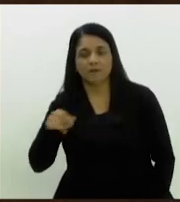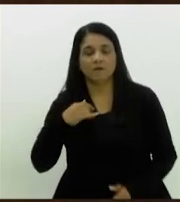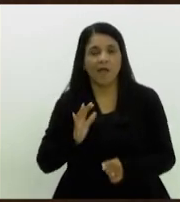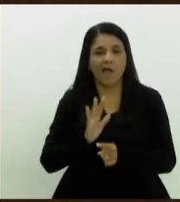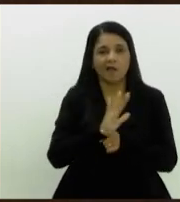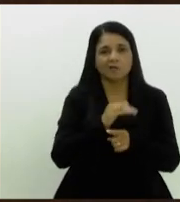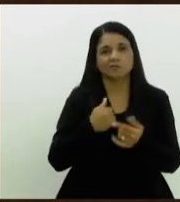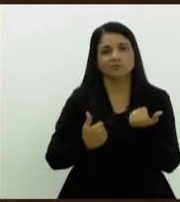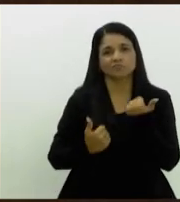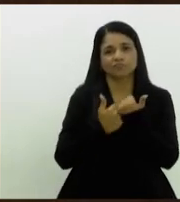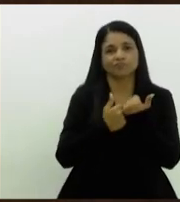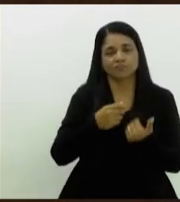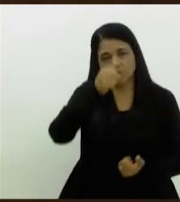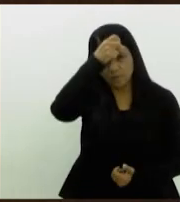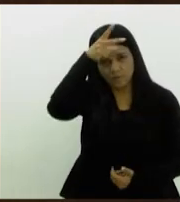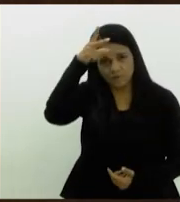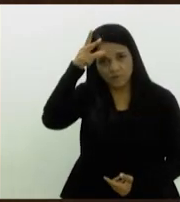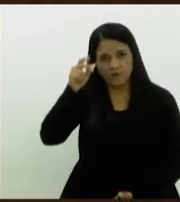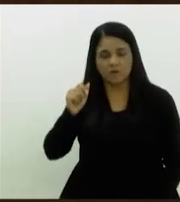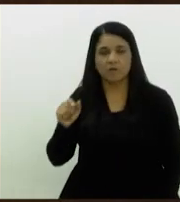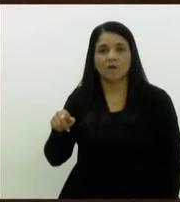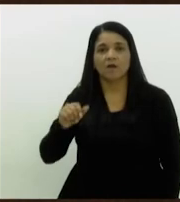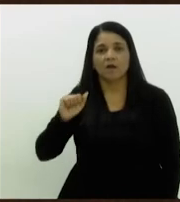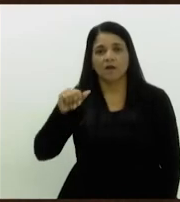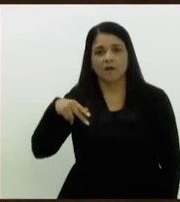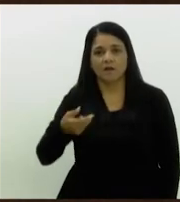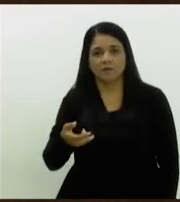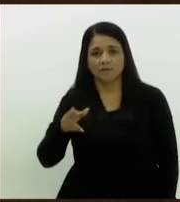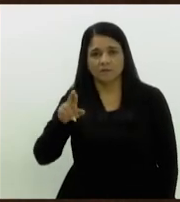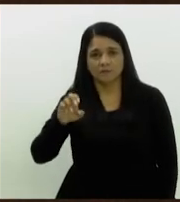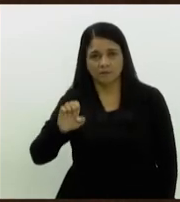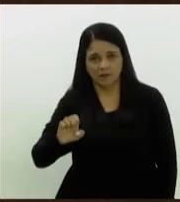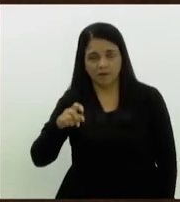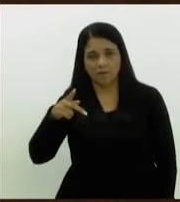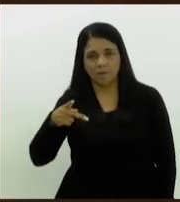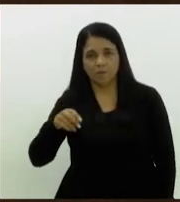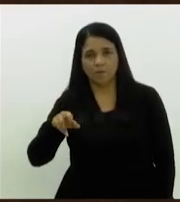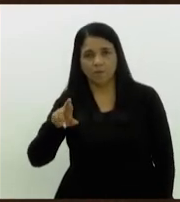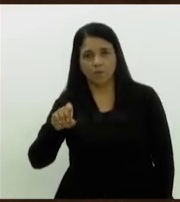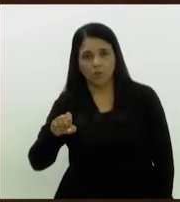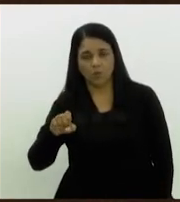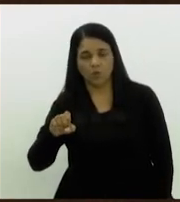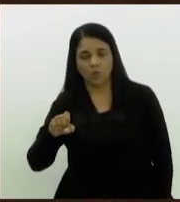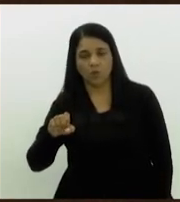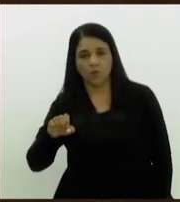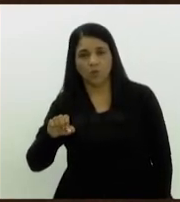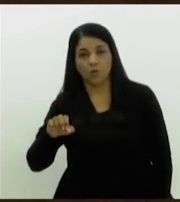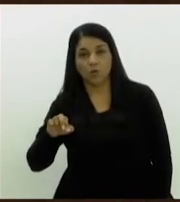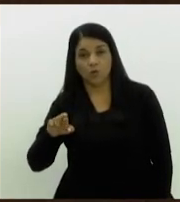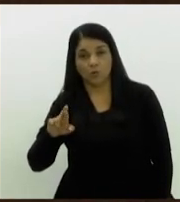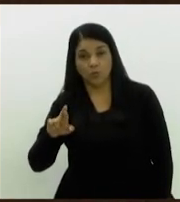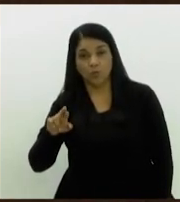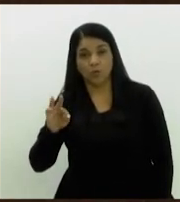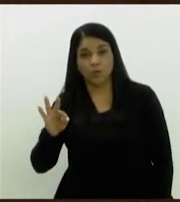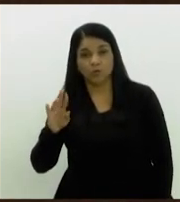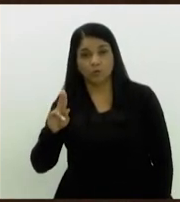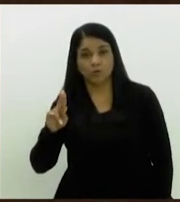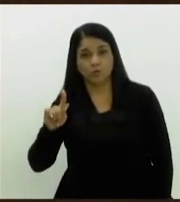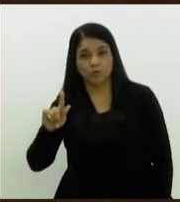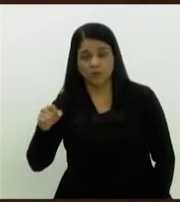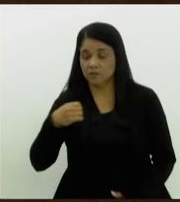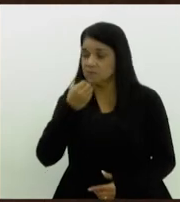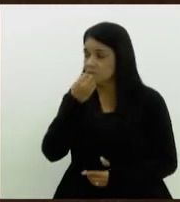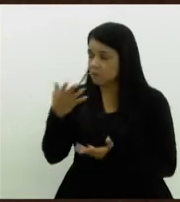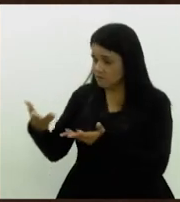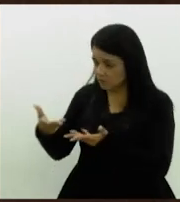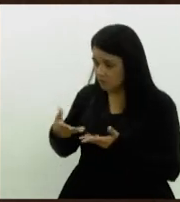Português. Otoniel, bem-vindo a esta casa. Seu tio se sente honrado em